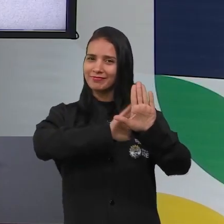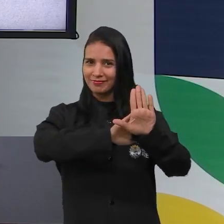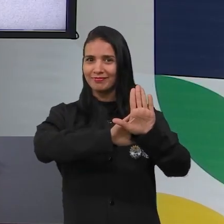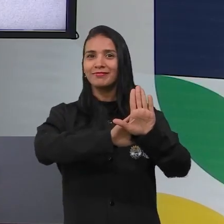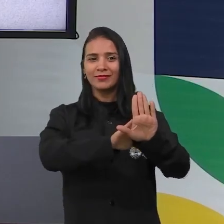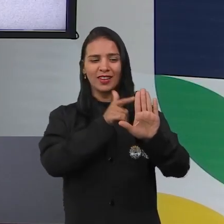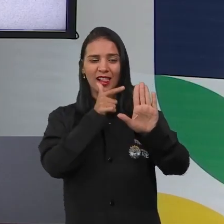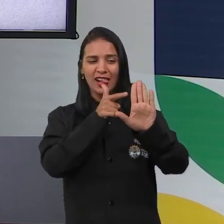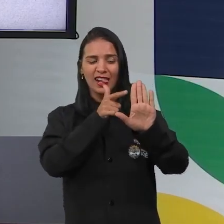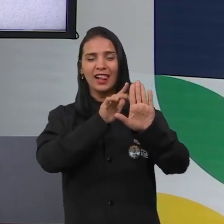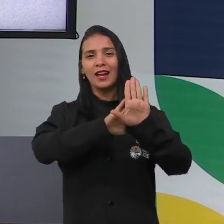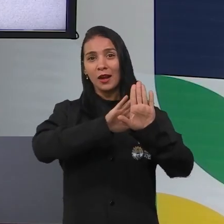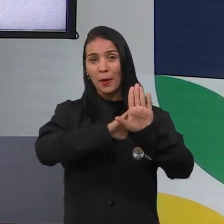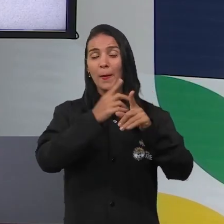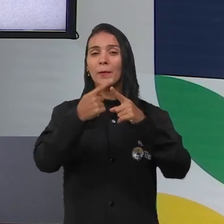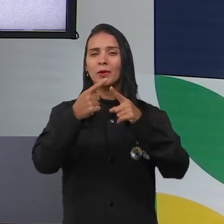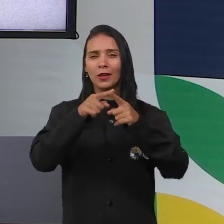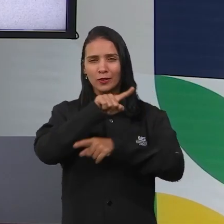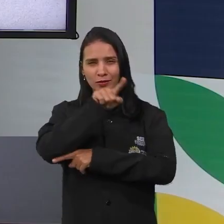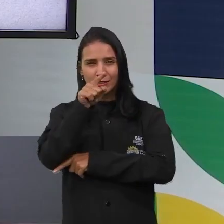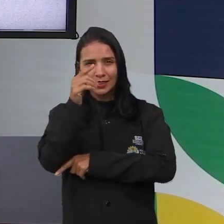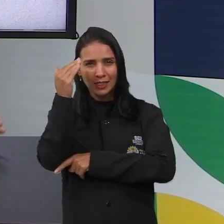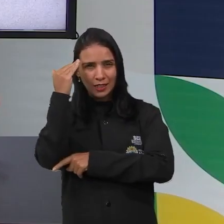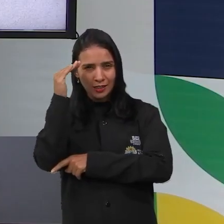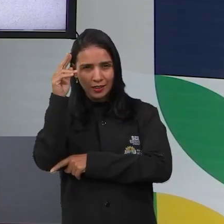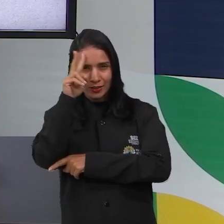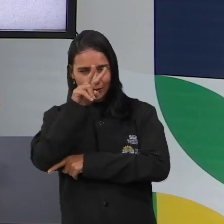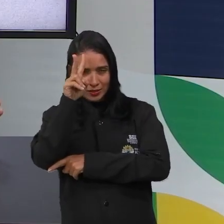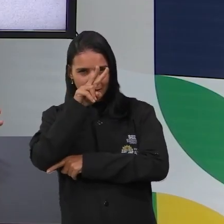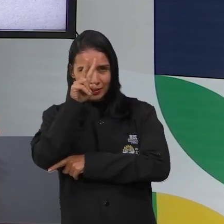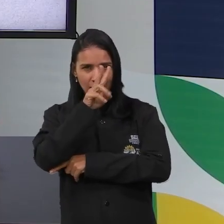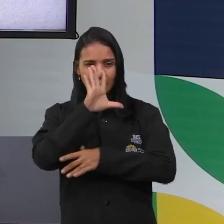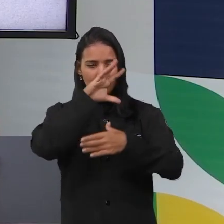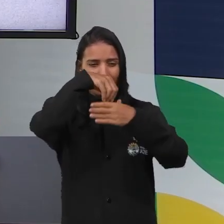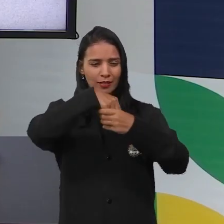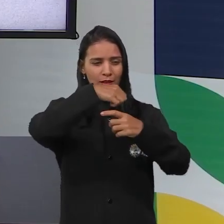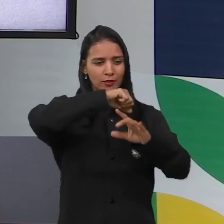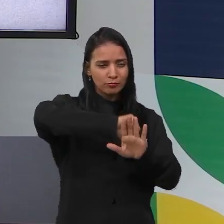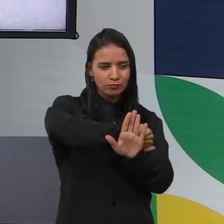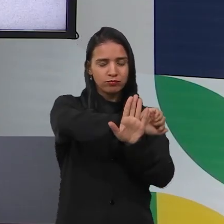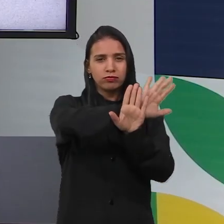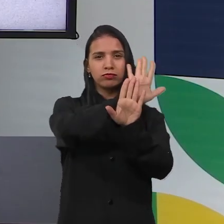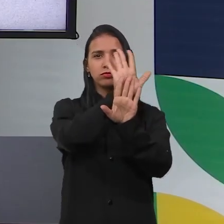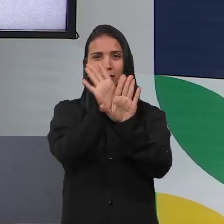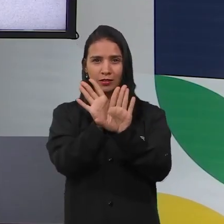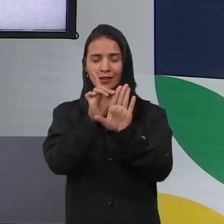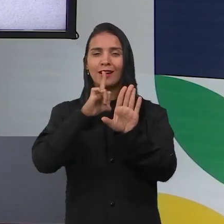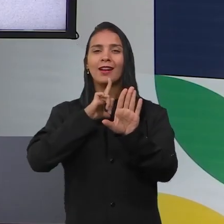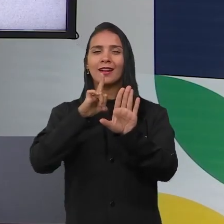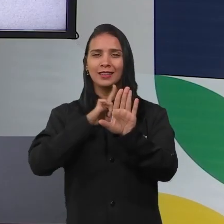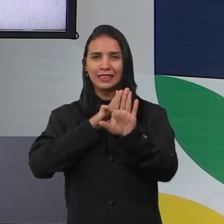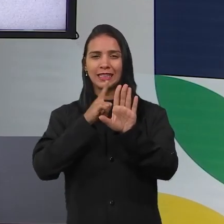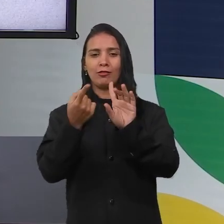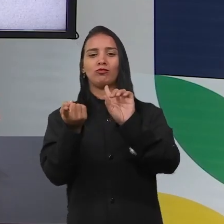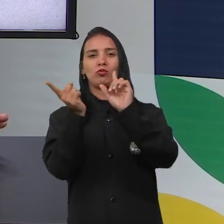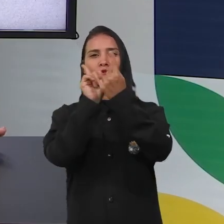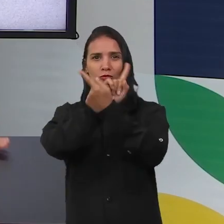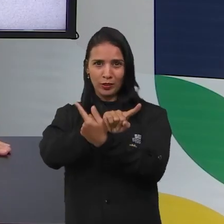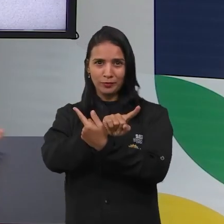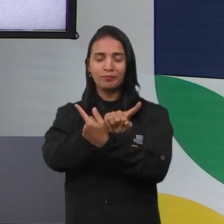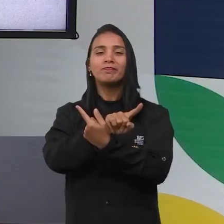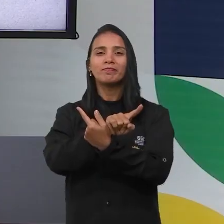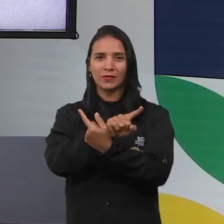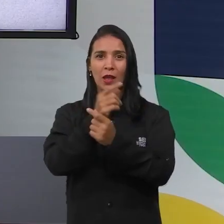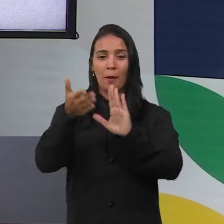vocês lá nas figuras de linguagens que a ironia ela sempre vem com essa ideia contraditória do que se quer